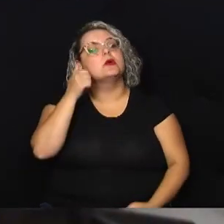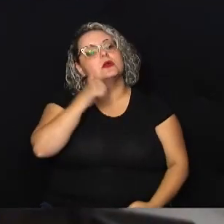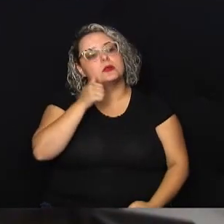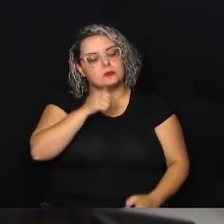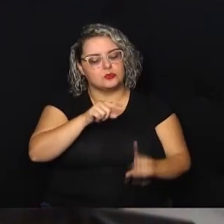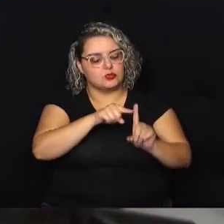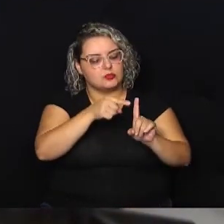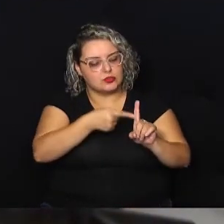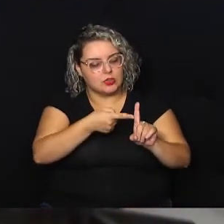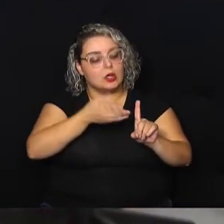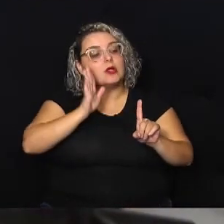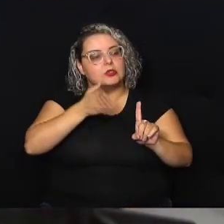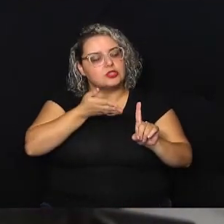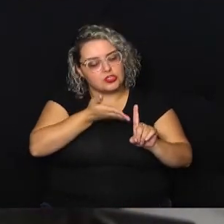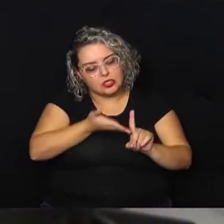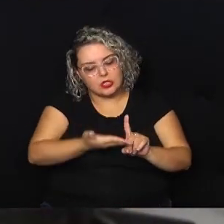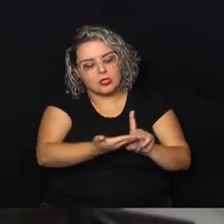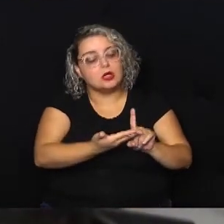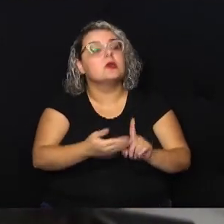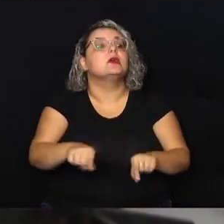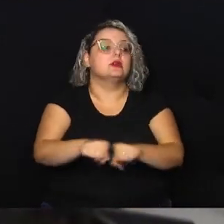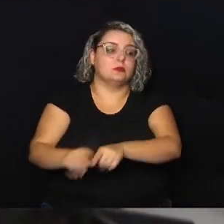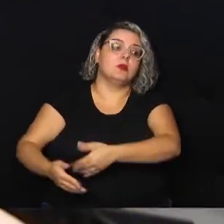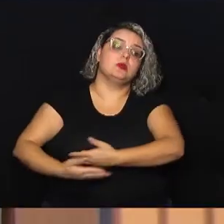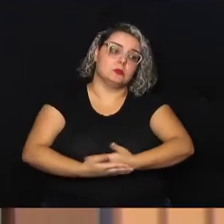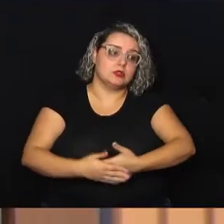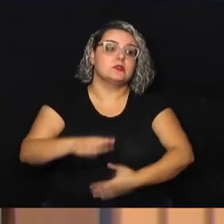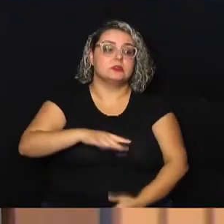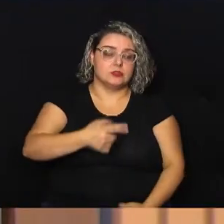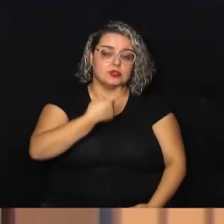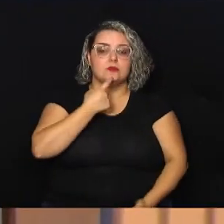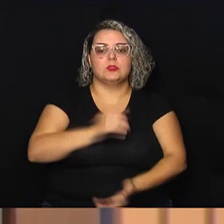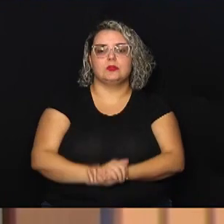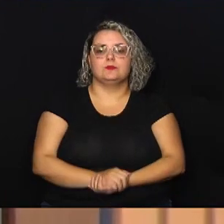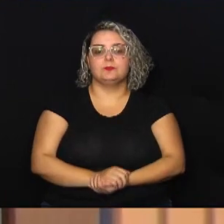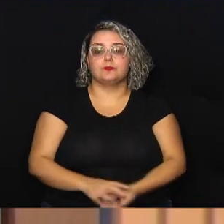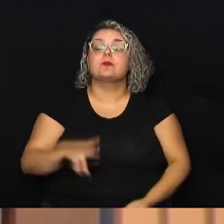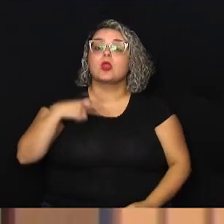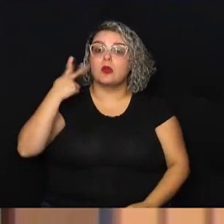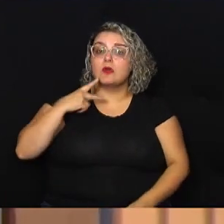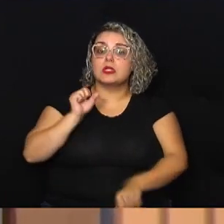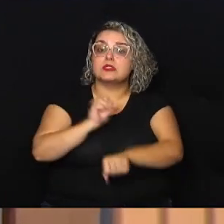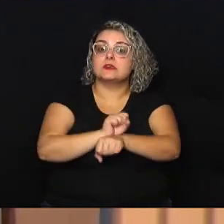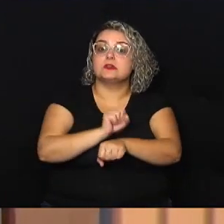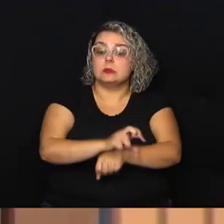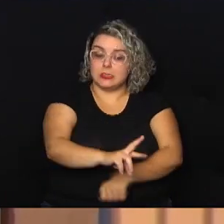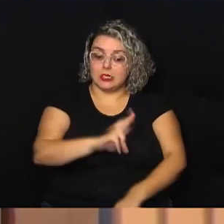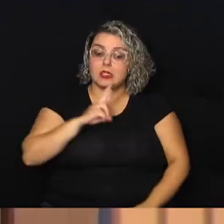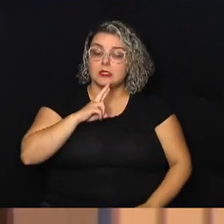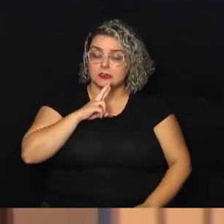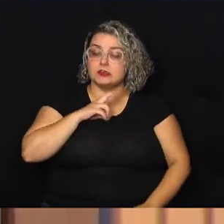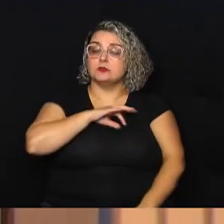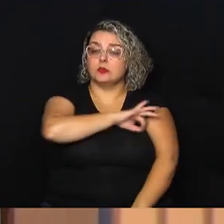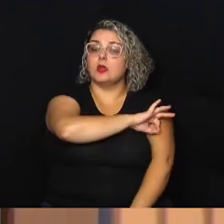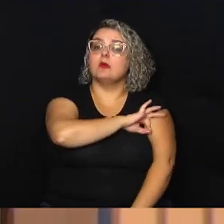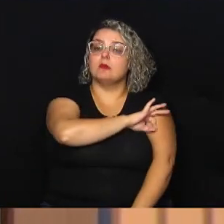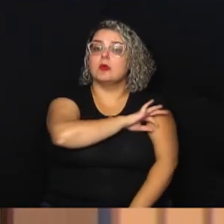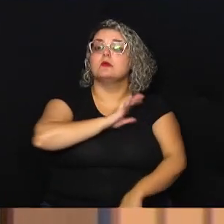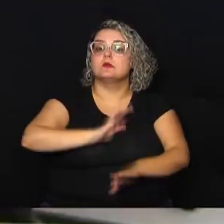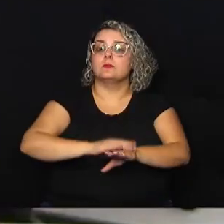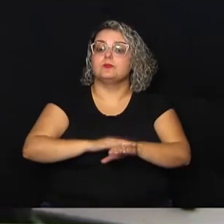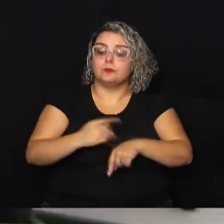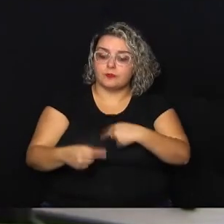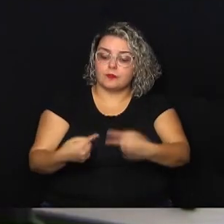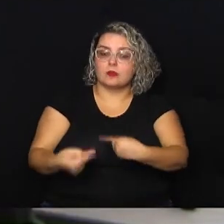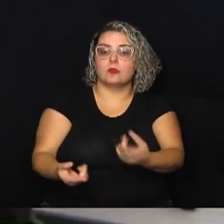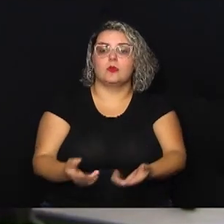gestantes, puérperas, quanto os recém-nascidos na cidade de Campinas. A parlamentar aguarda o retorno da Prefeitura para tomar os próximos